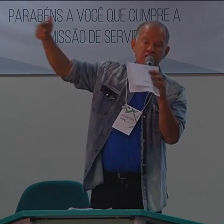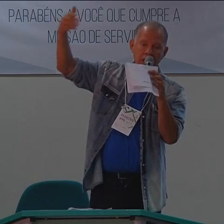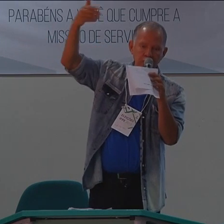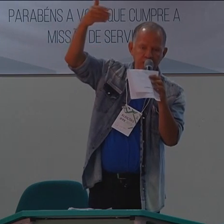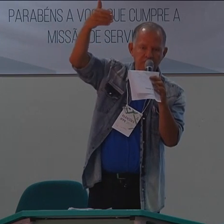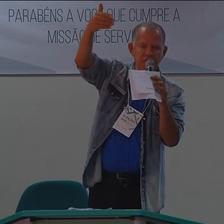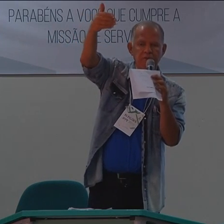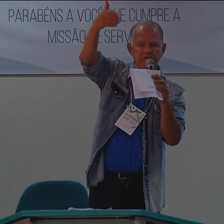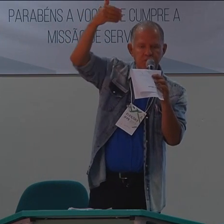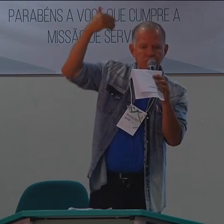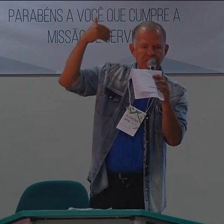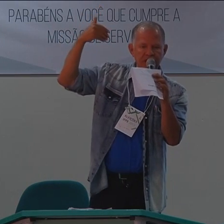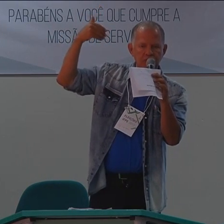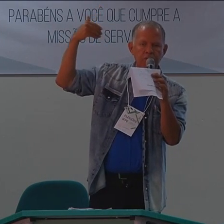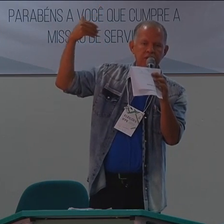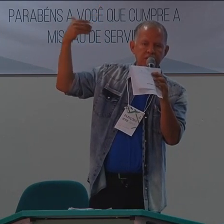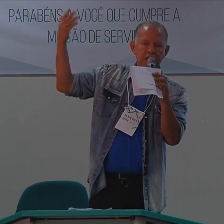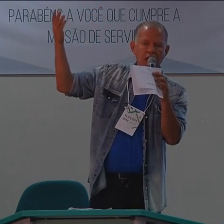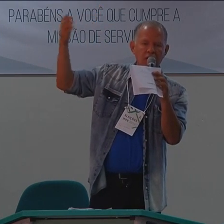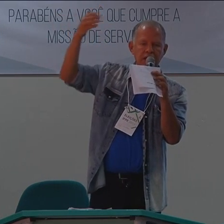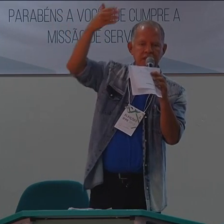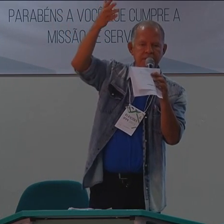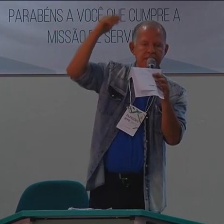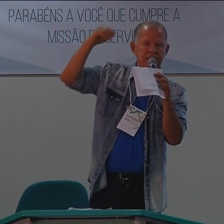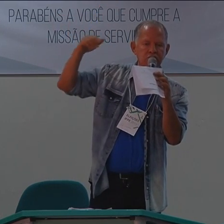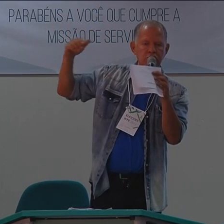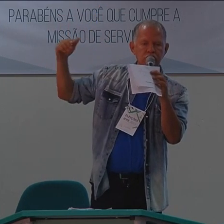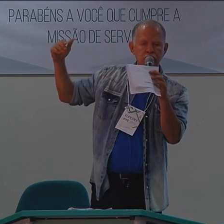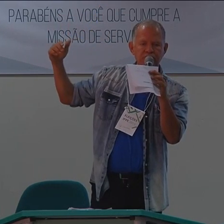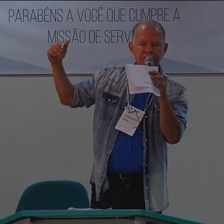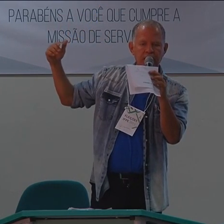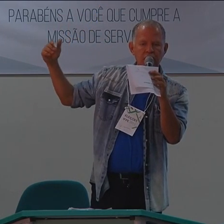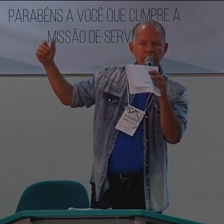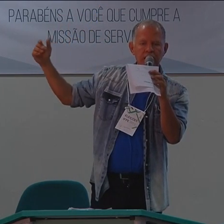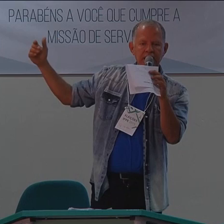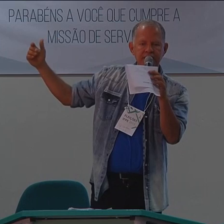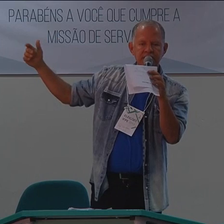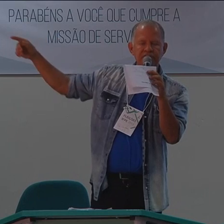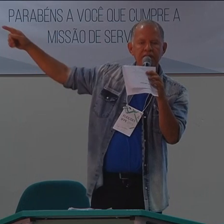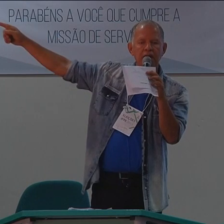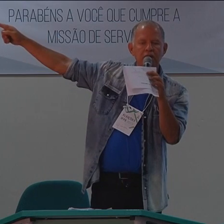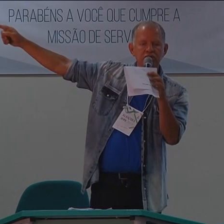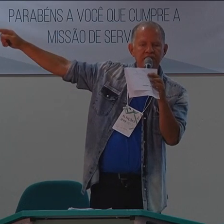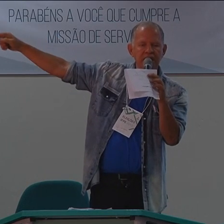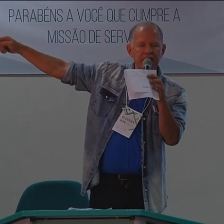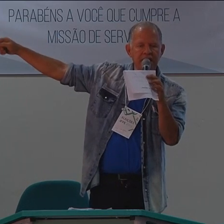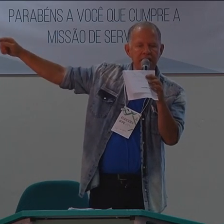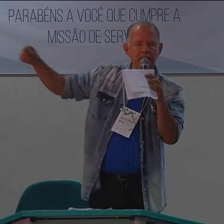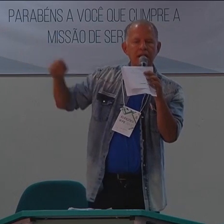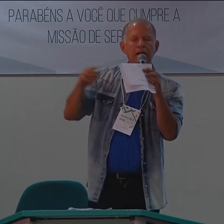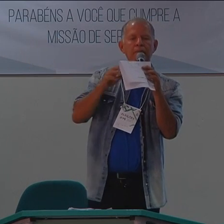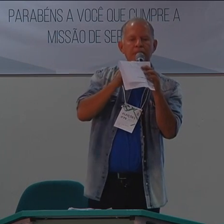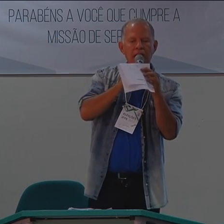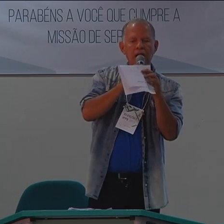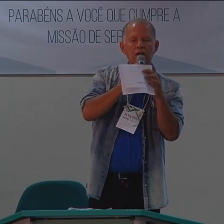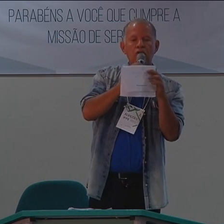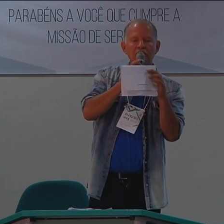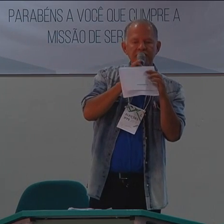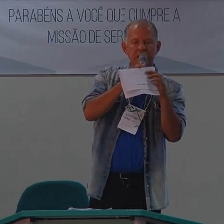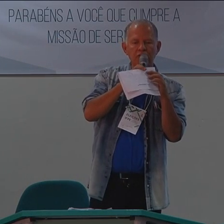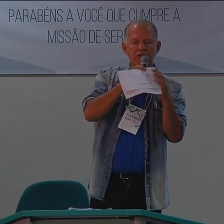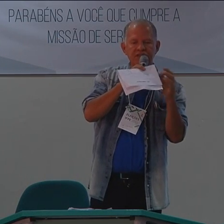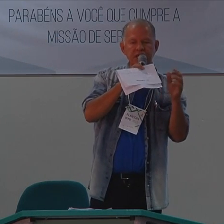11h30, já que eu estou vindo de aula que termina 10 horas no Instituto Federal, lá em Recife, eu estarei aqui